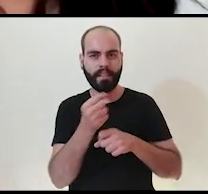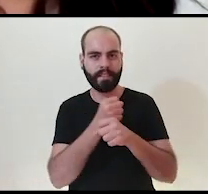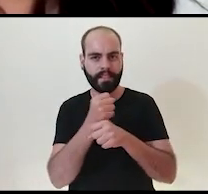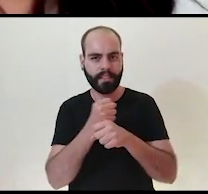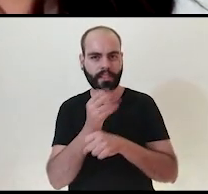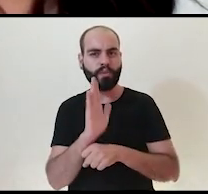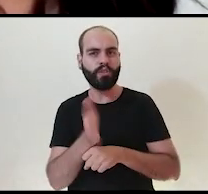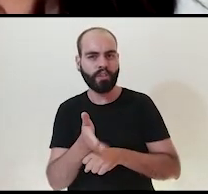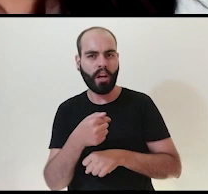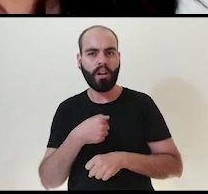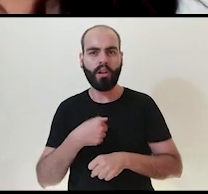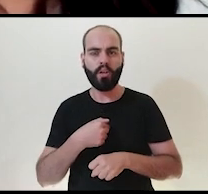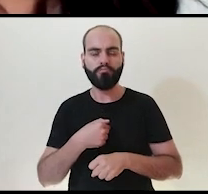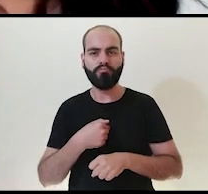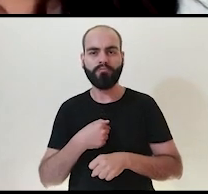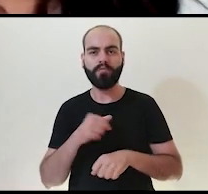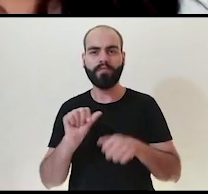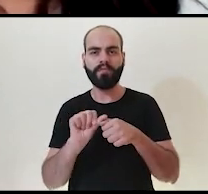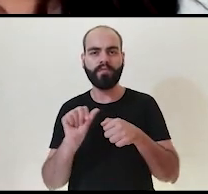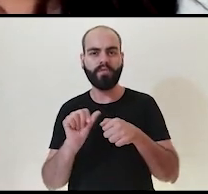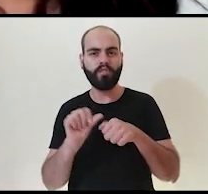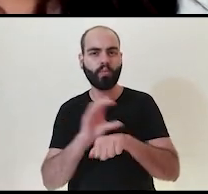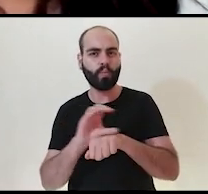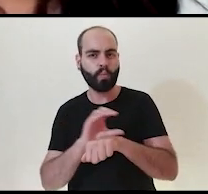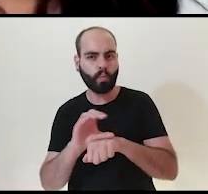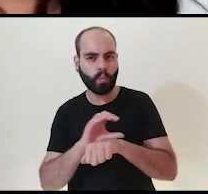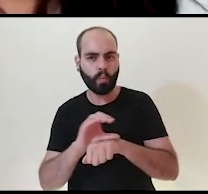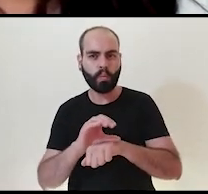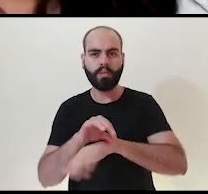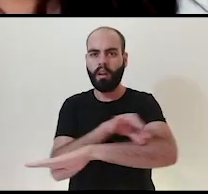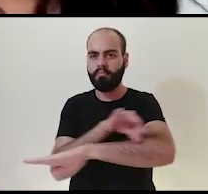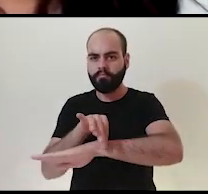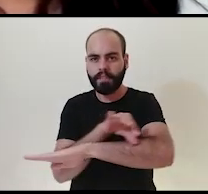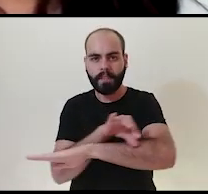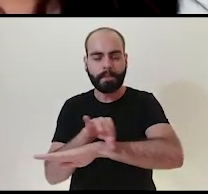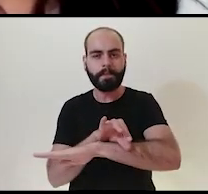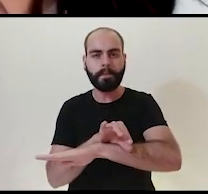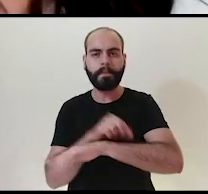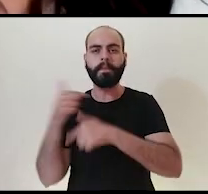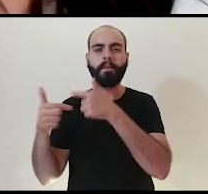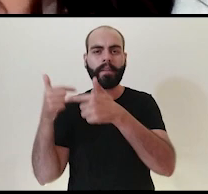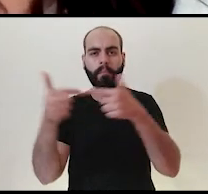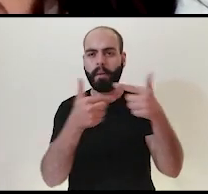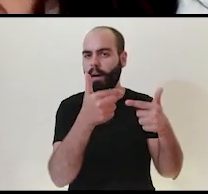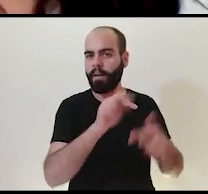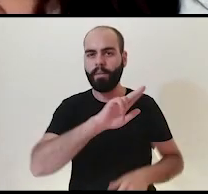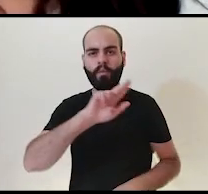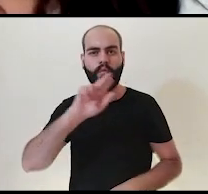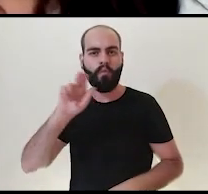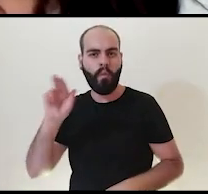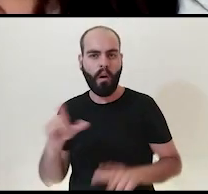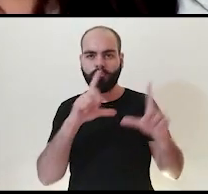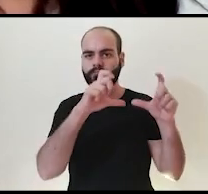em fotografia de arquitetura e interiores, né? Eu faço outros trabalhos, né, em outras áreas da fotografia, faço fotos